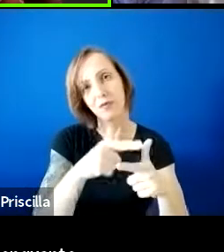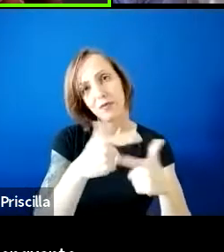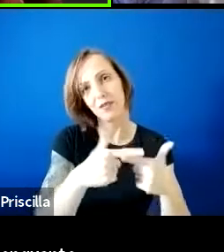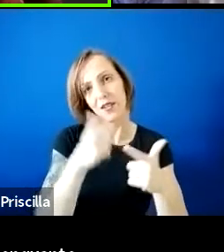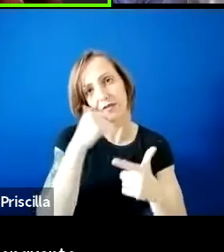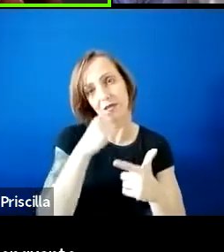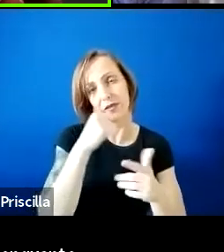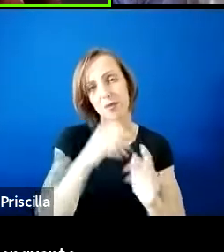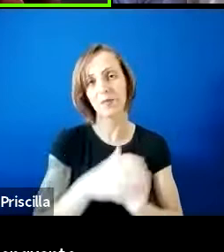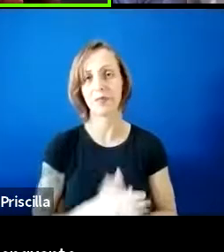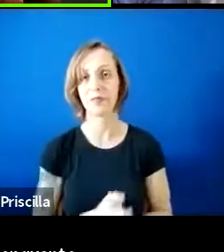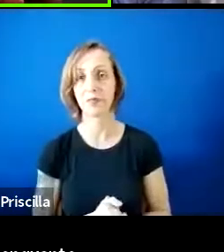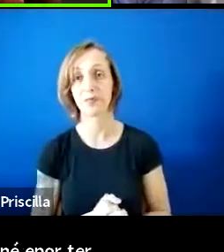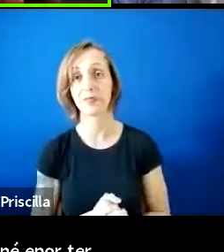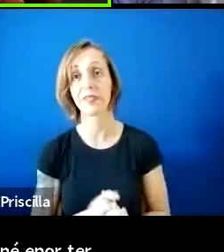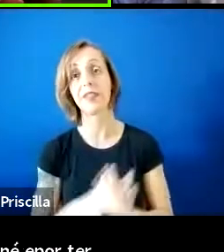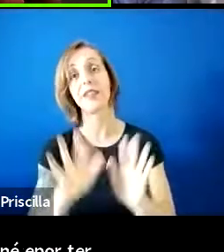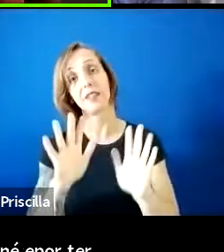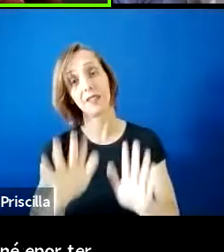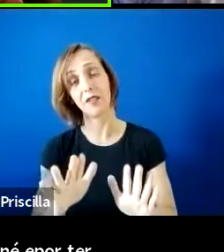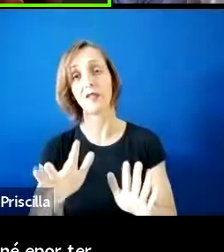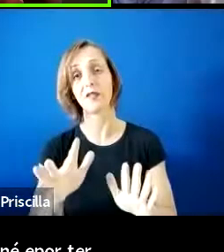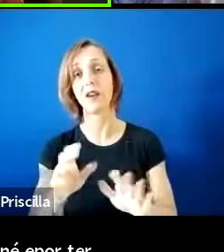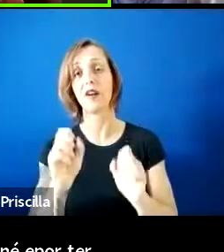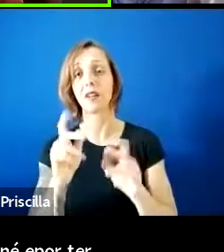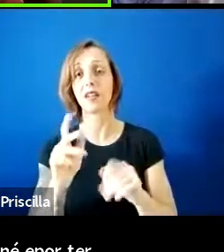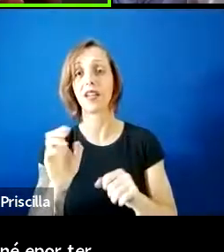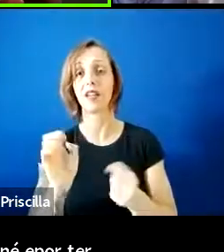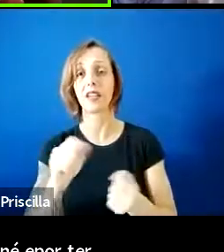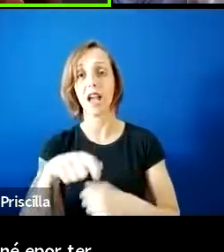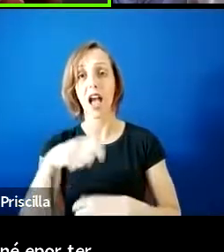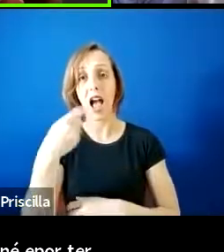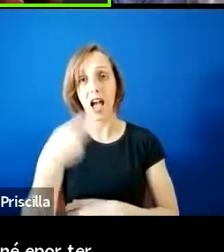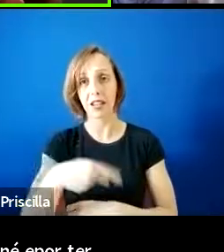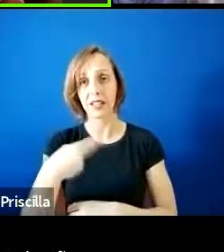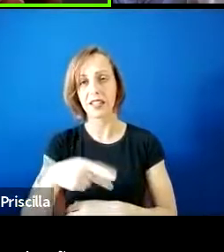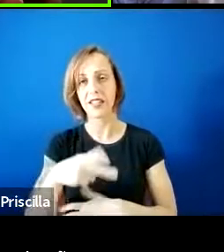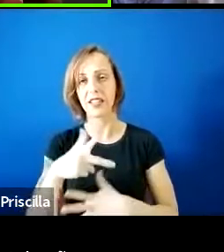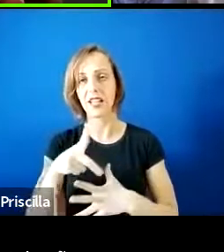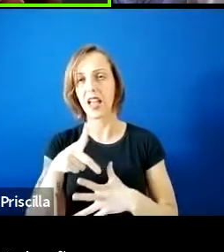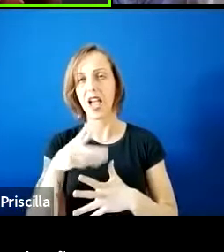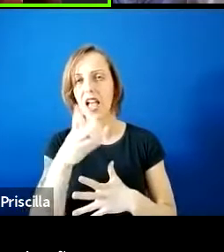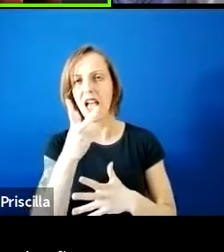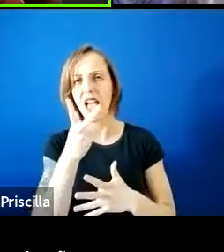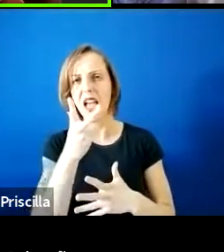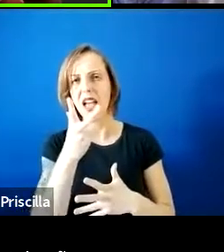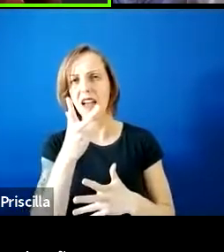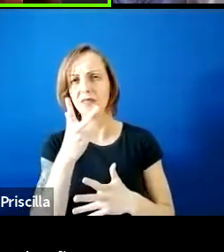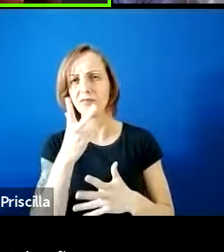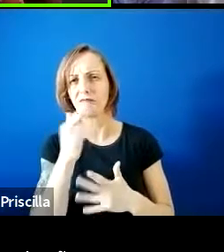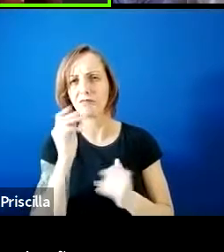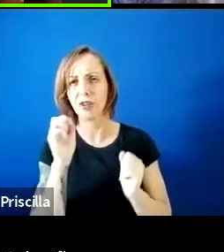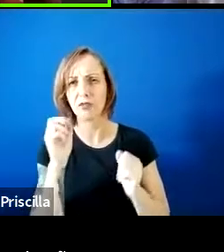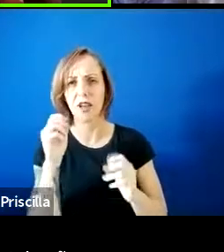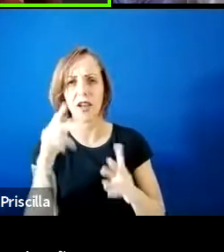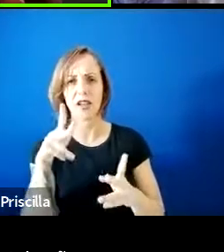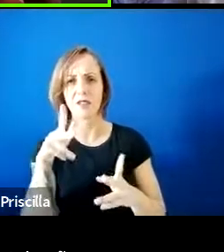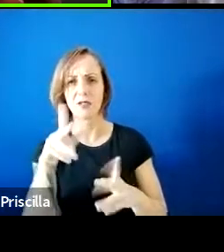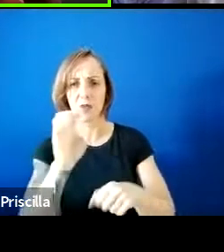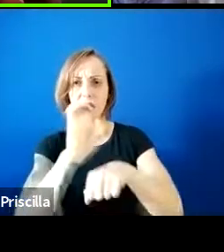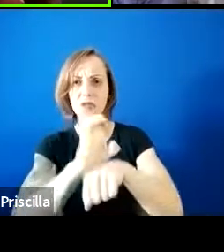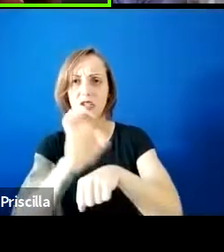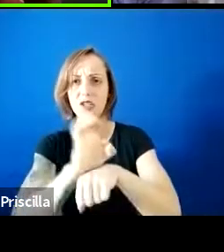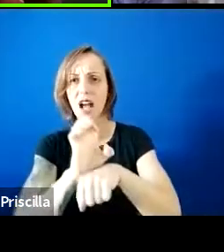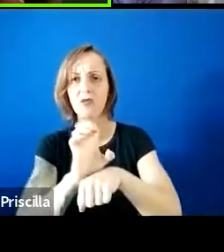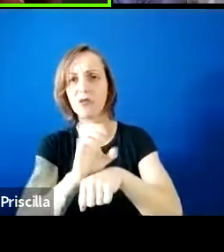nosso Estado do Rio Grande do Sul, então, assim, ele é tido e visto como um Estado muito machista, né? Infelizmente, ainda